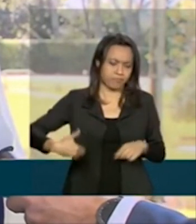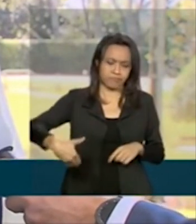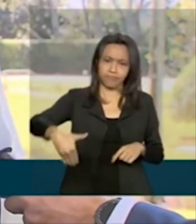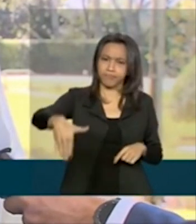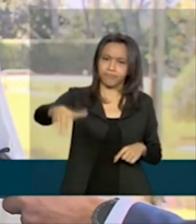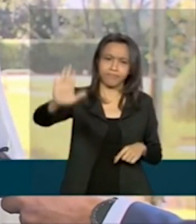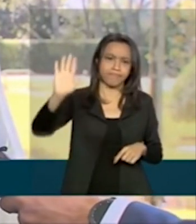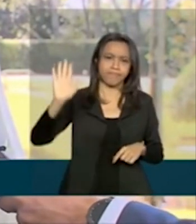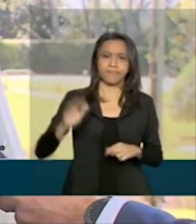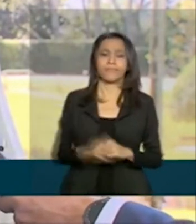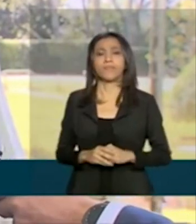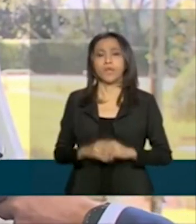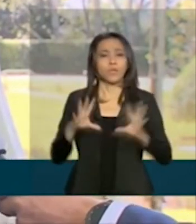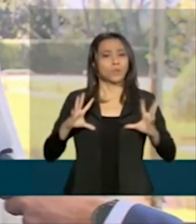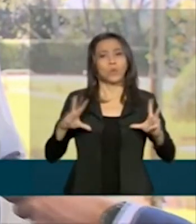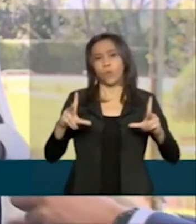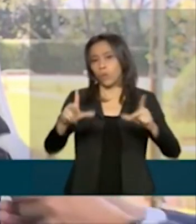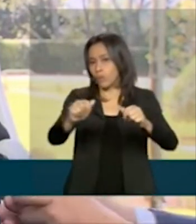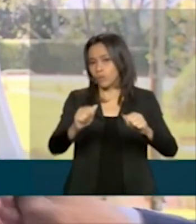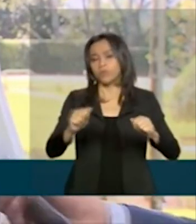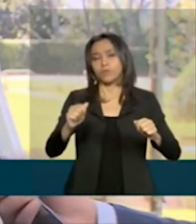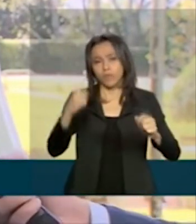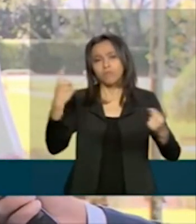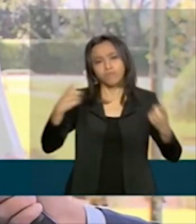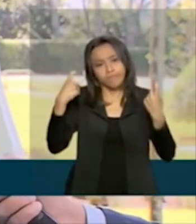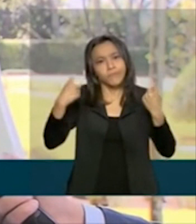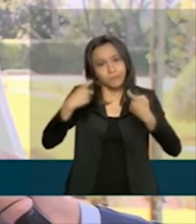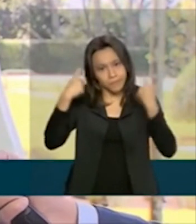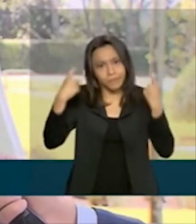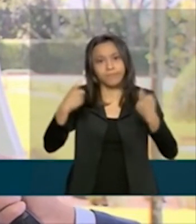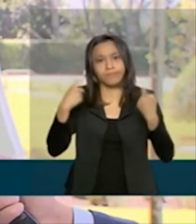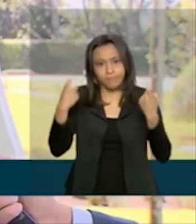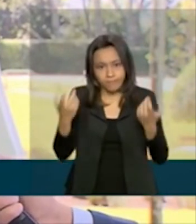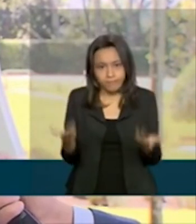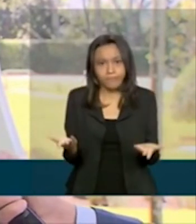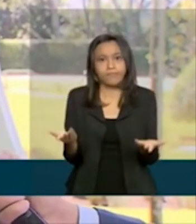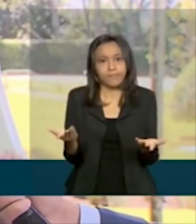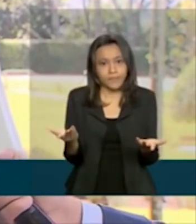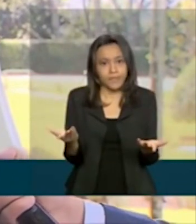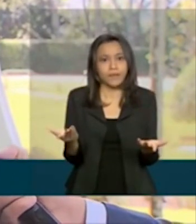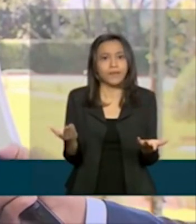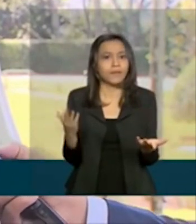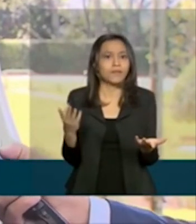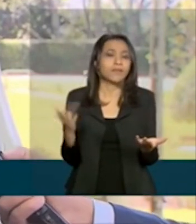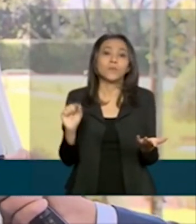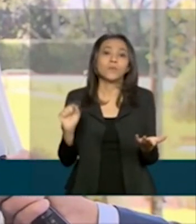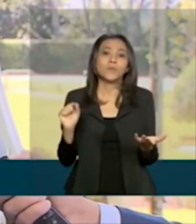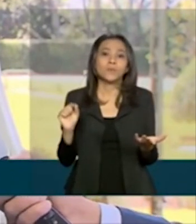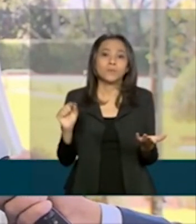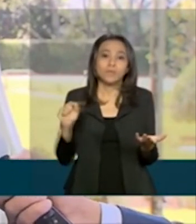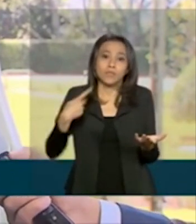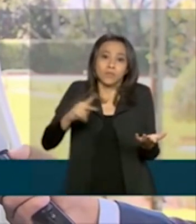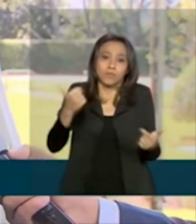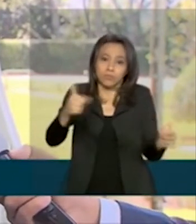Todo mundo está, em grande parte, já preocupado com o fim da sua atividade